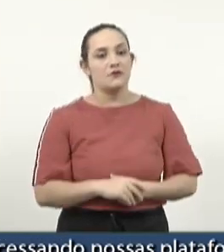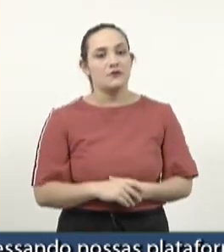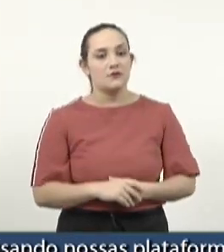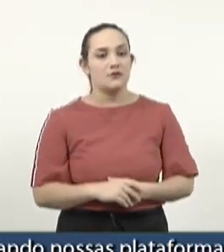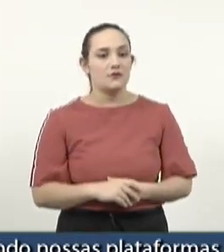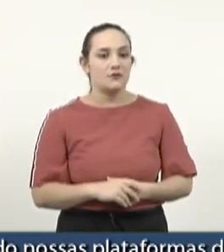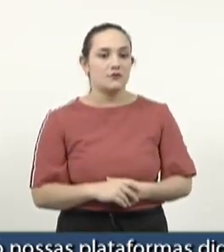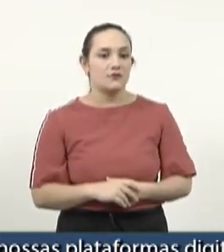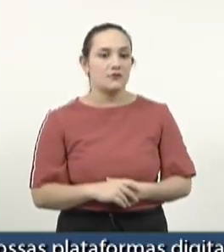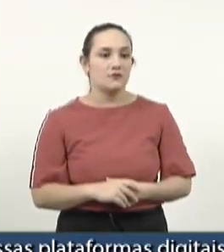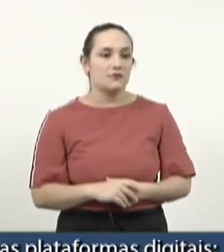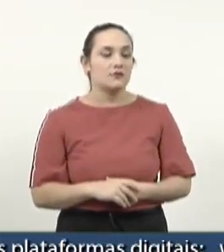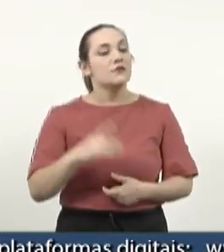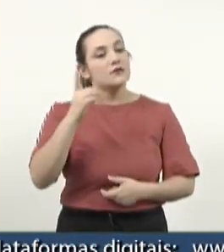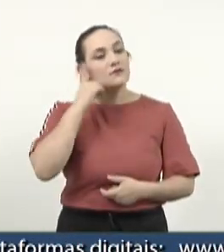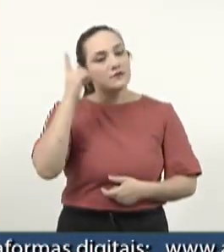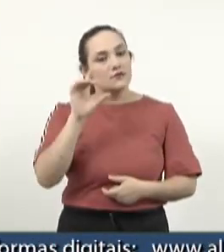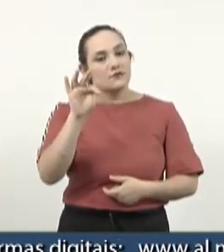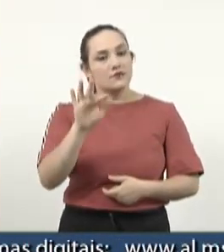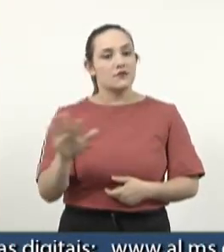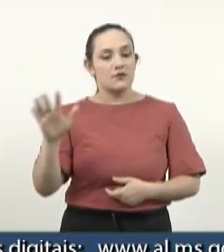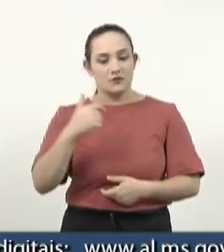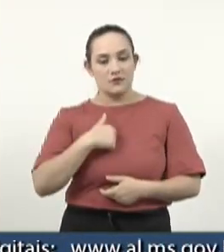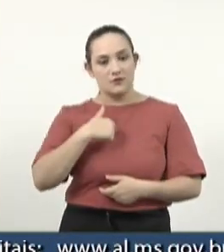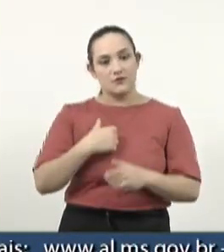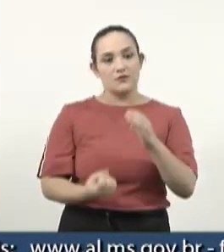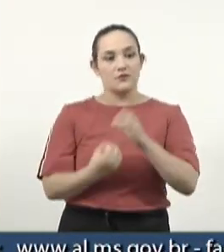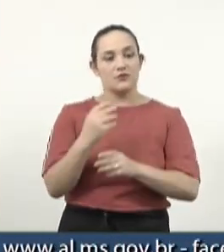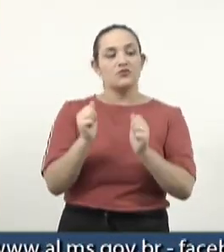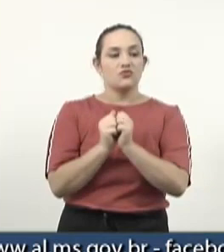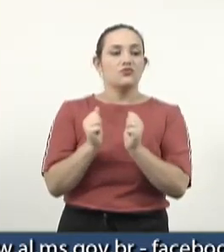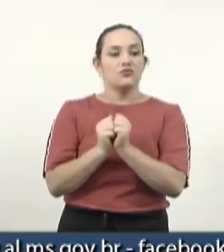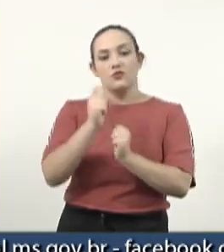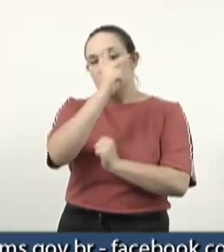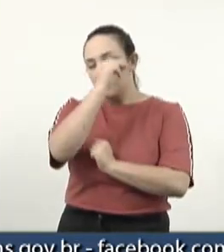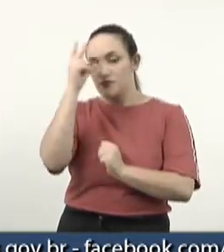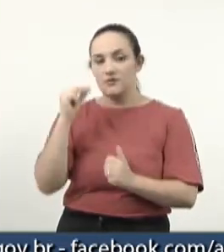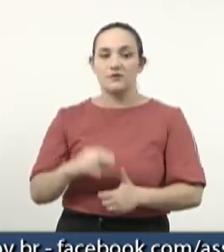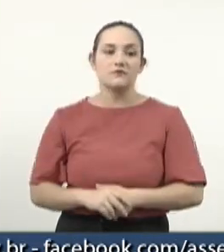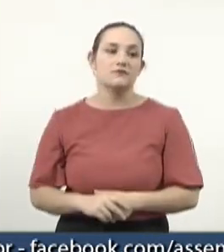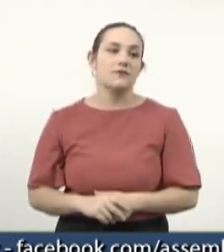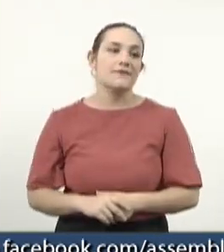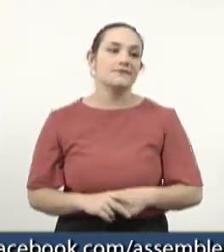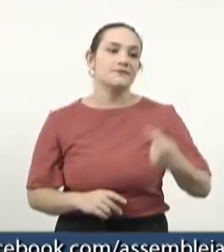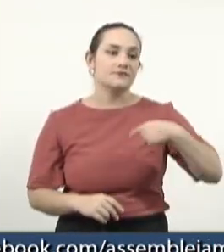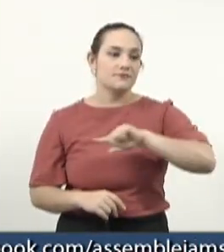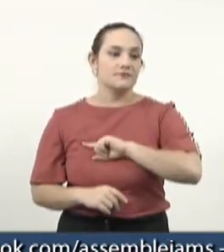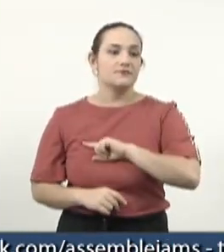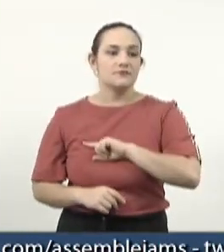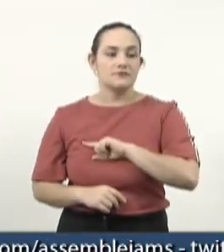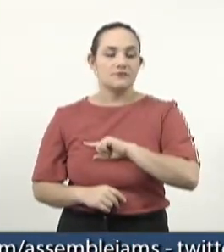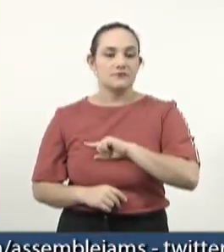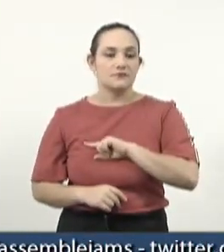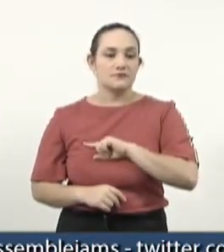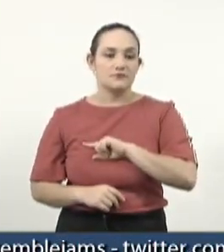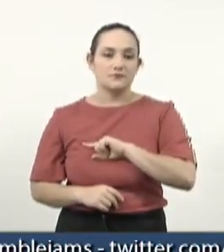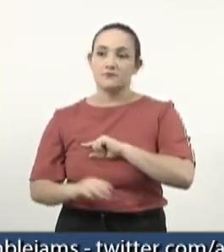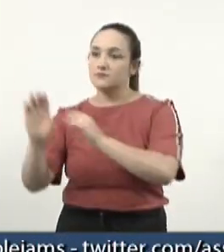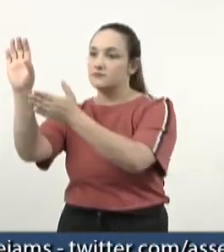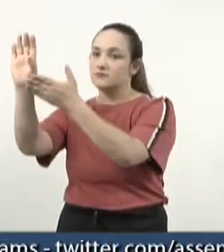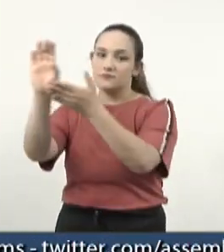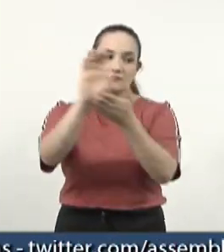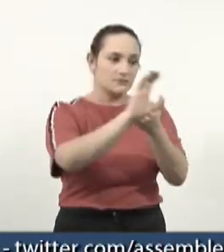nosso de deputado federal, em parceria com os prefeitos, propondo a eles, para que a gente possa, ao invés de transferir diretamente